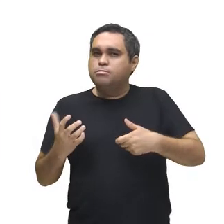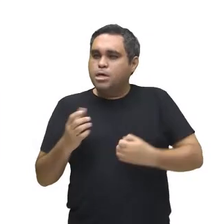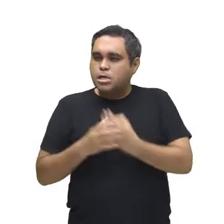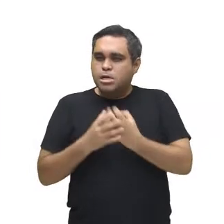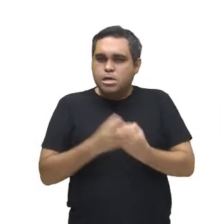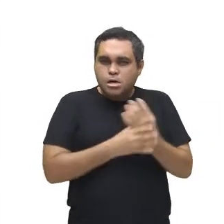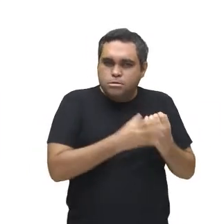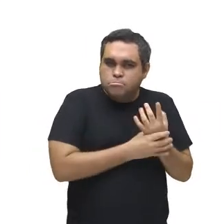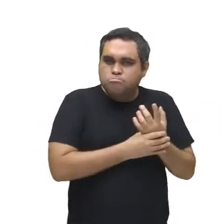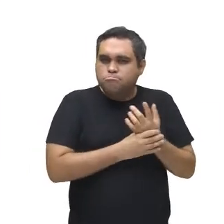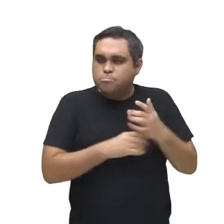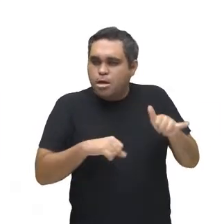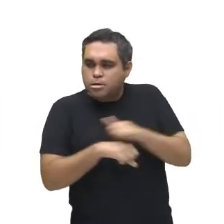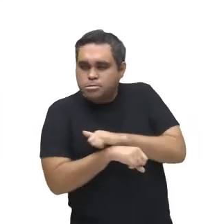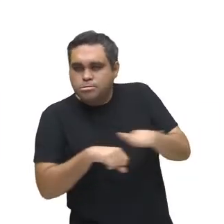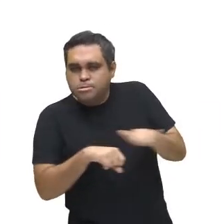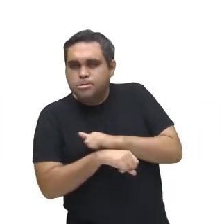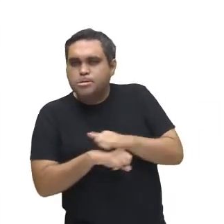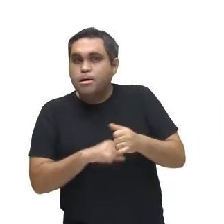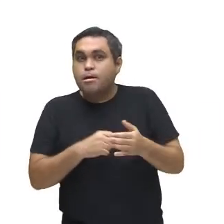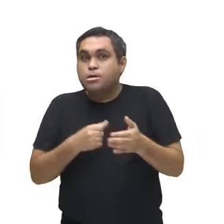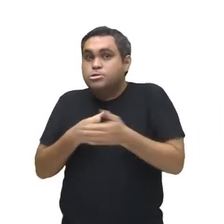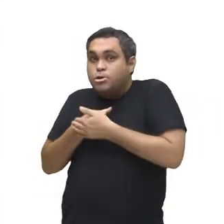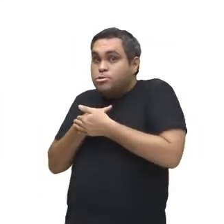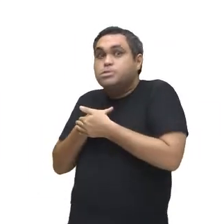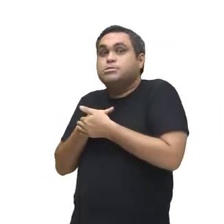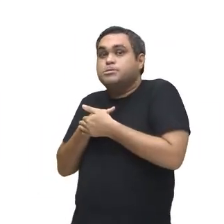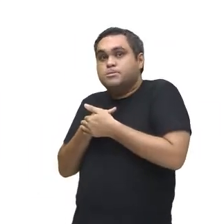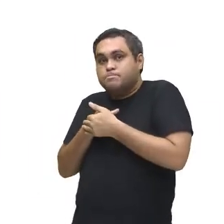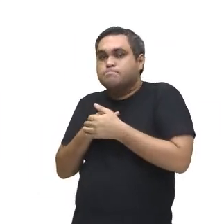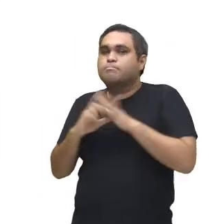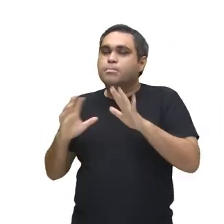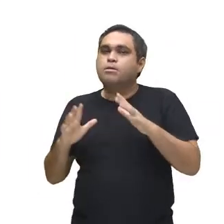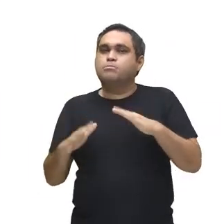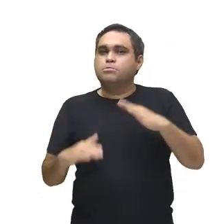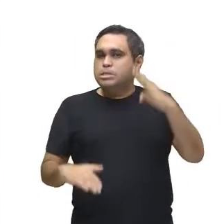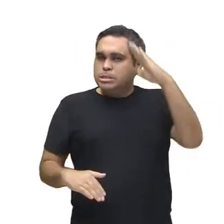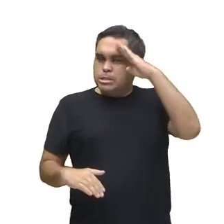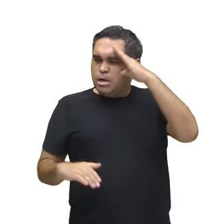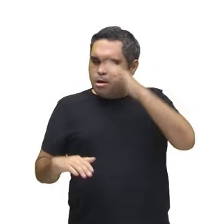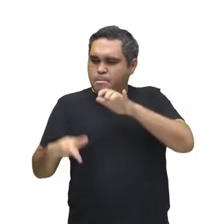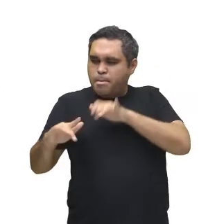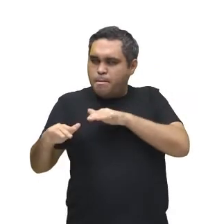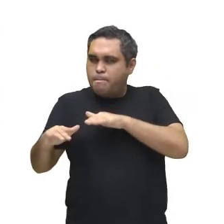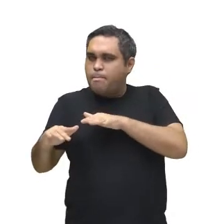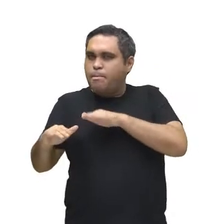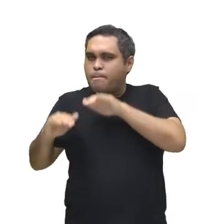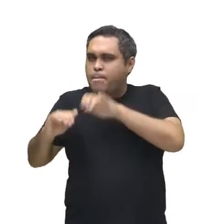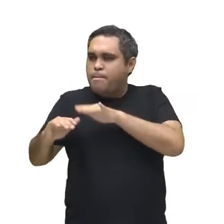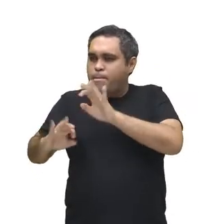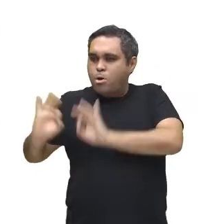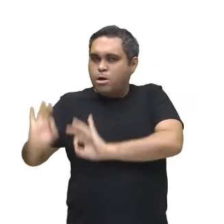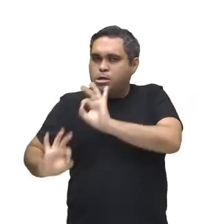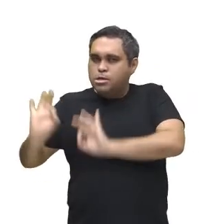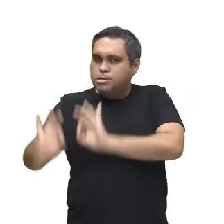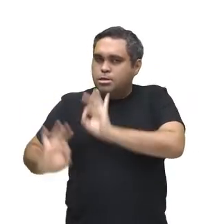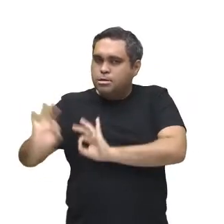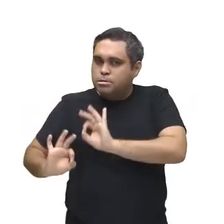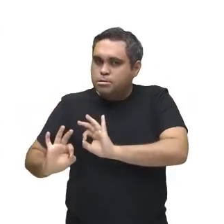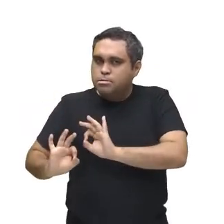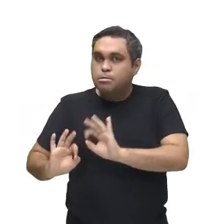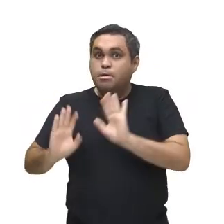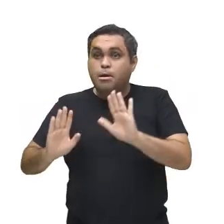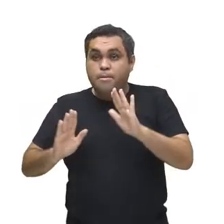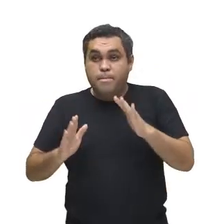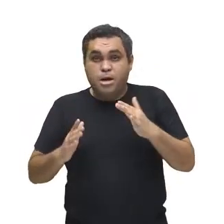fortalecia o seu exército sem a suposta intenção de iniciar um conflito. Aí você fala, professor, tem alguma coisa